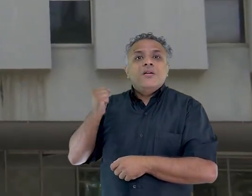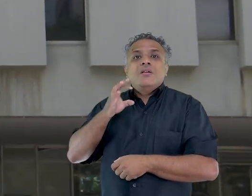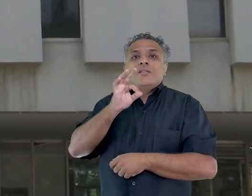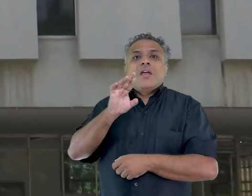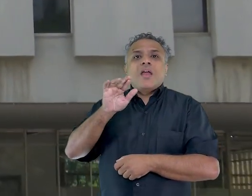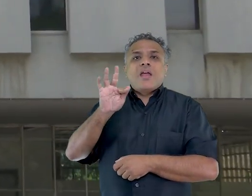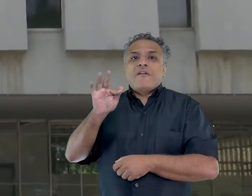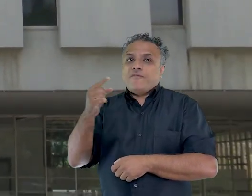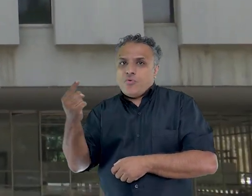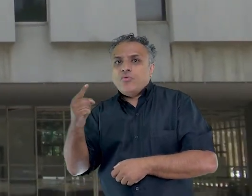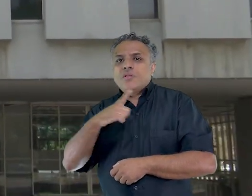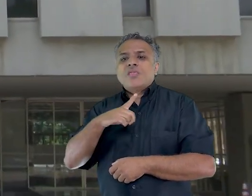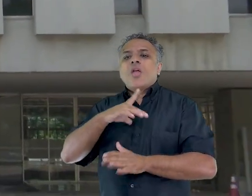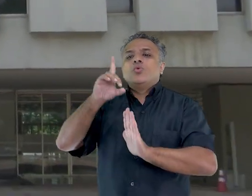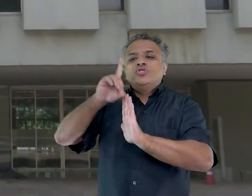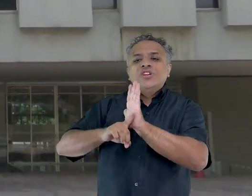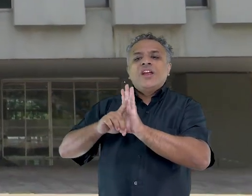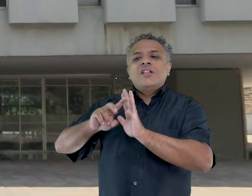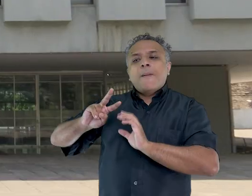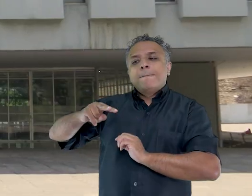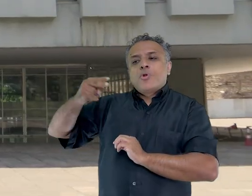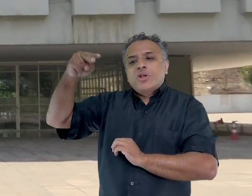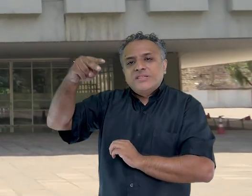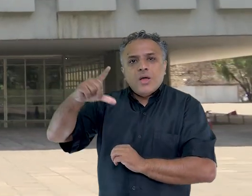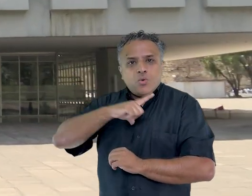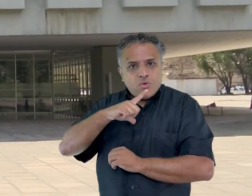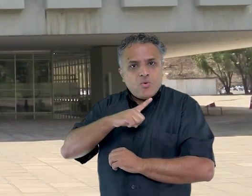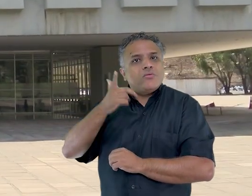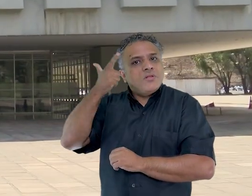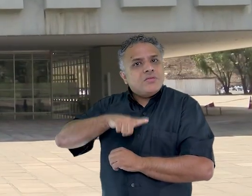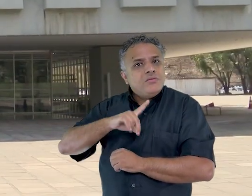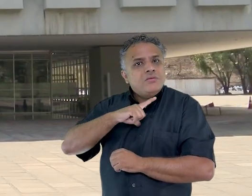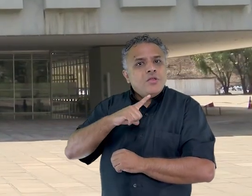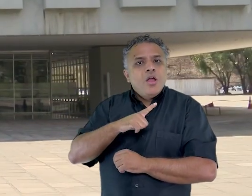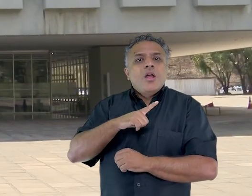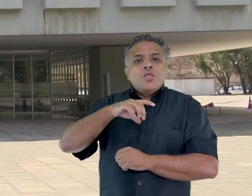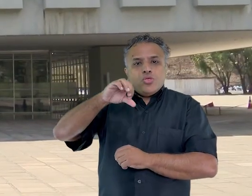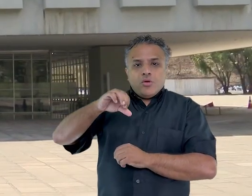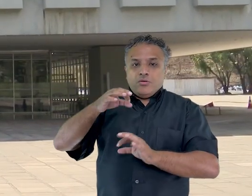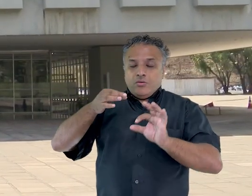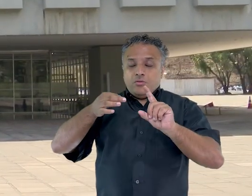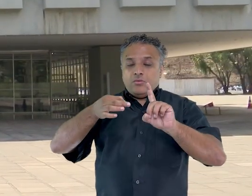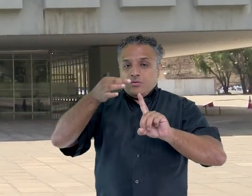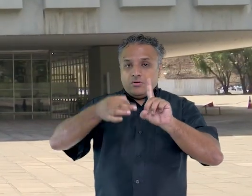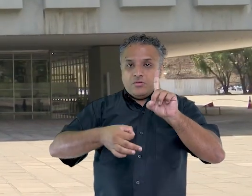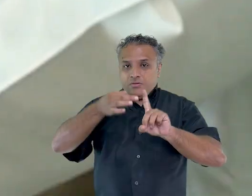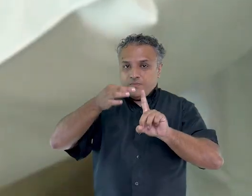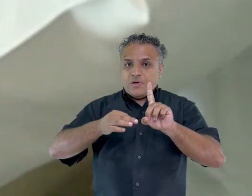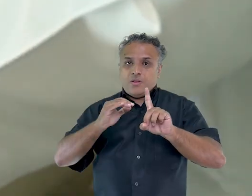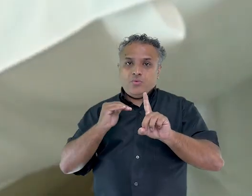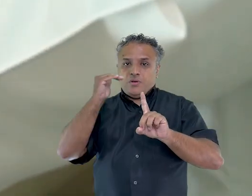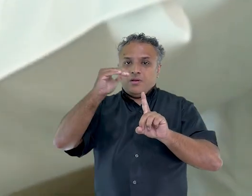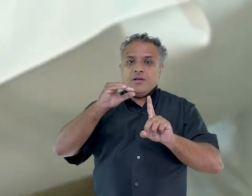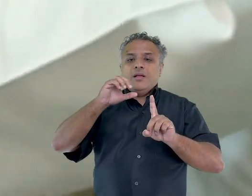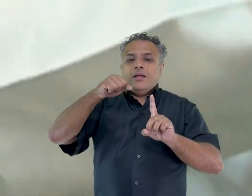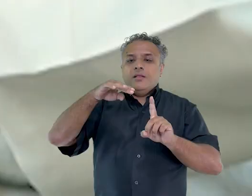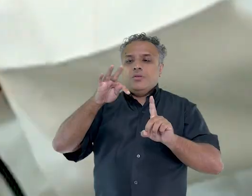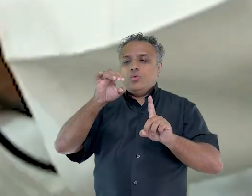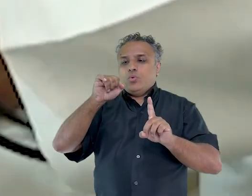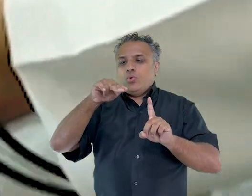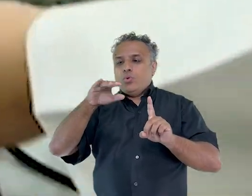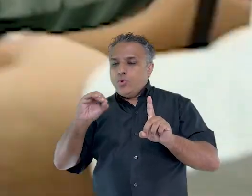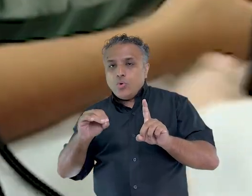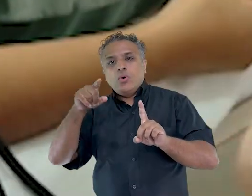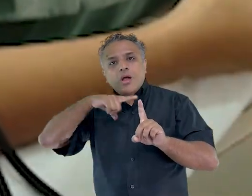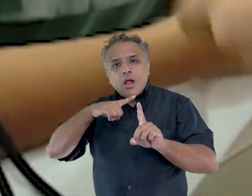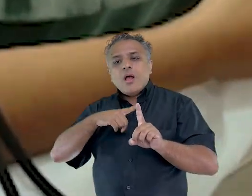que concedeu o direito à progressão. O relator na 9ª turma, desembargador federal Antônio Scarpa, destacou que a participação